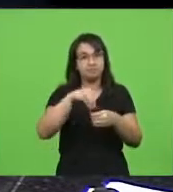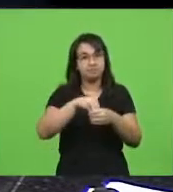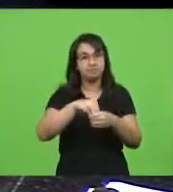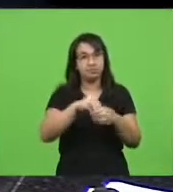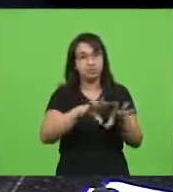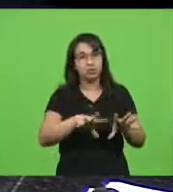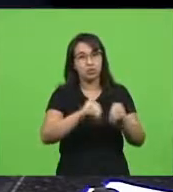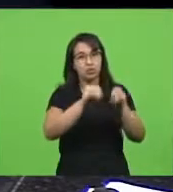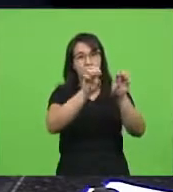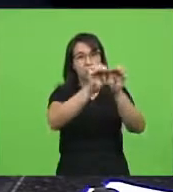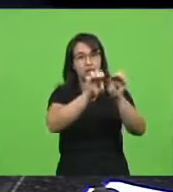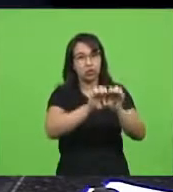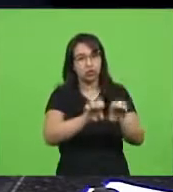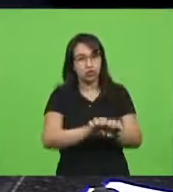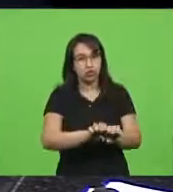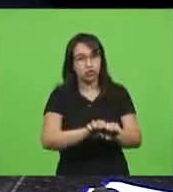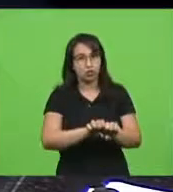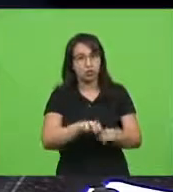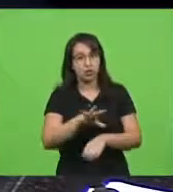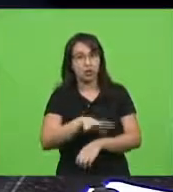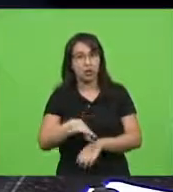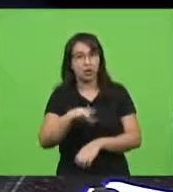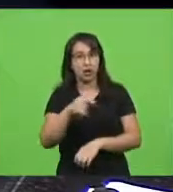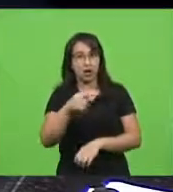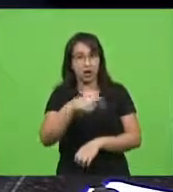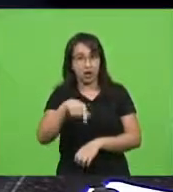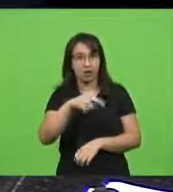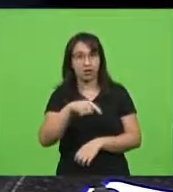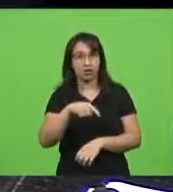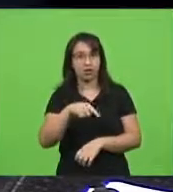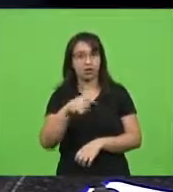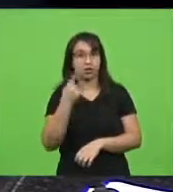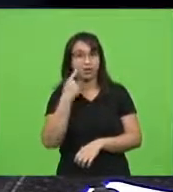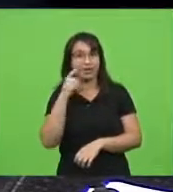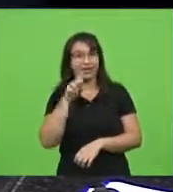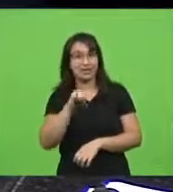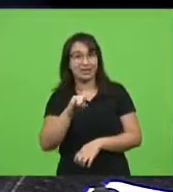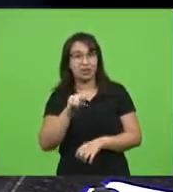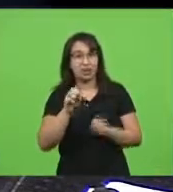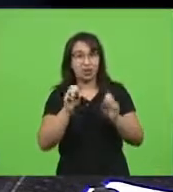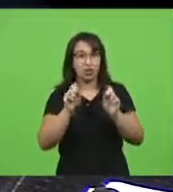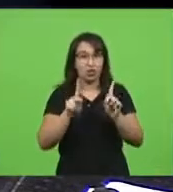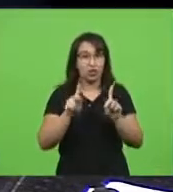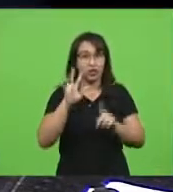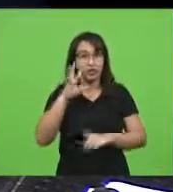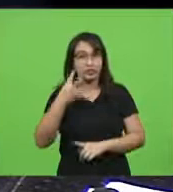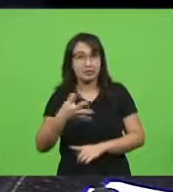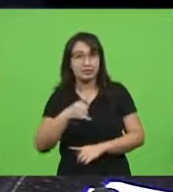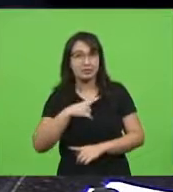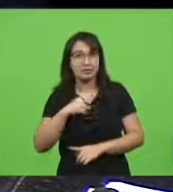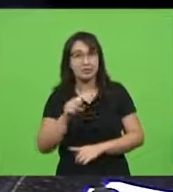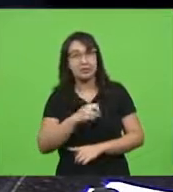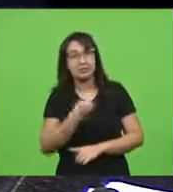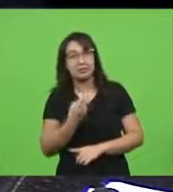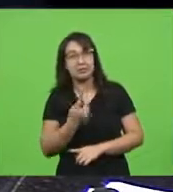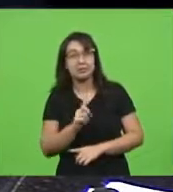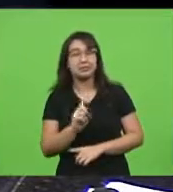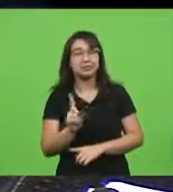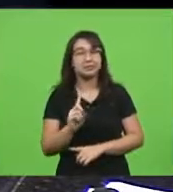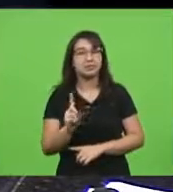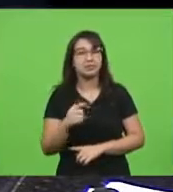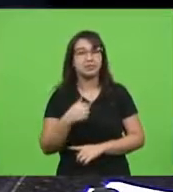estruturas, e cabe a nós também avaliarmos se isso dá resultado ou não. Mas eu também concordo que eu me sinto um